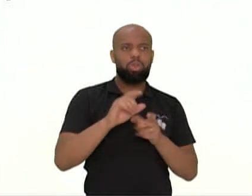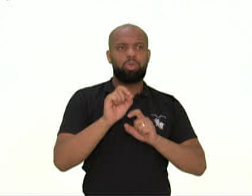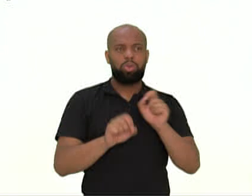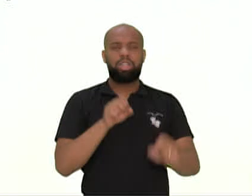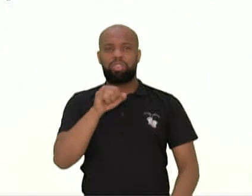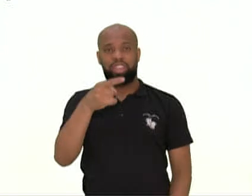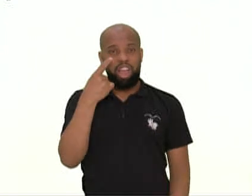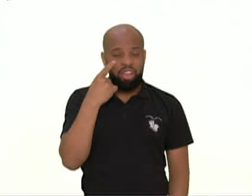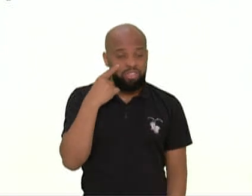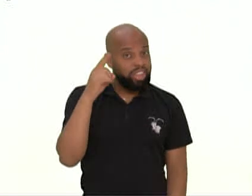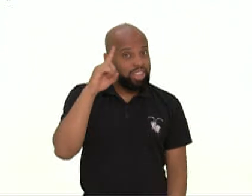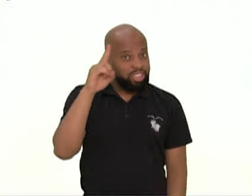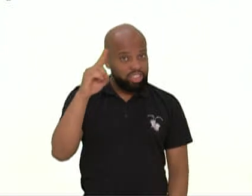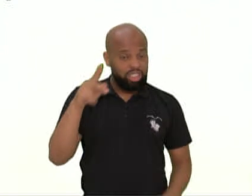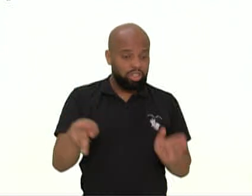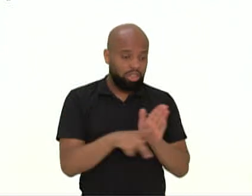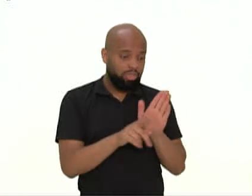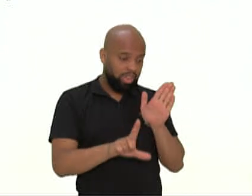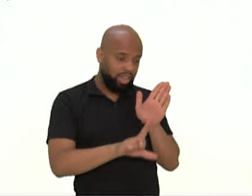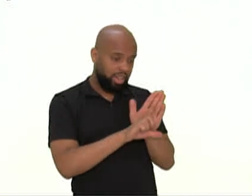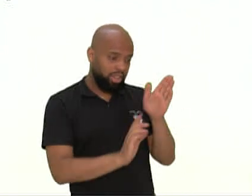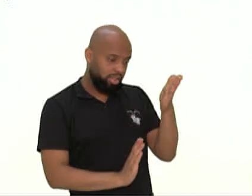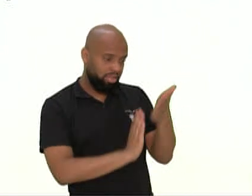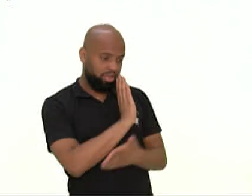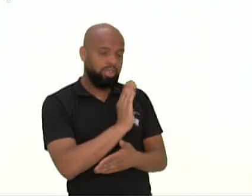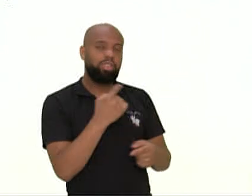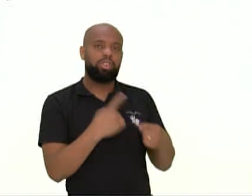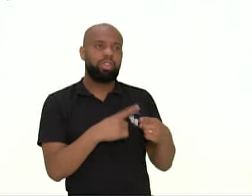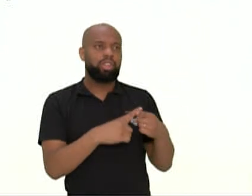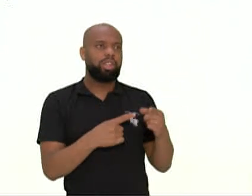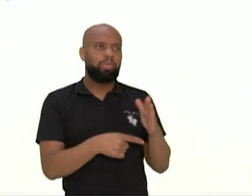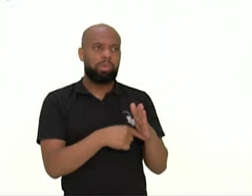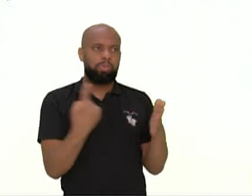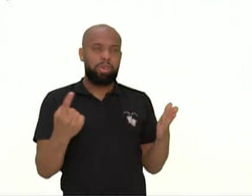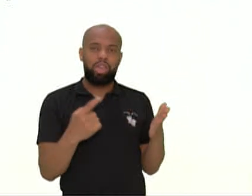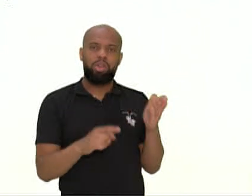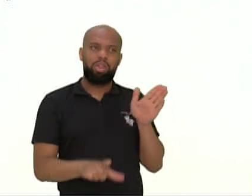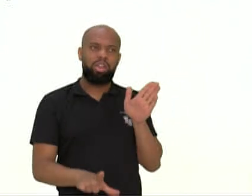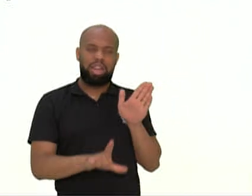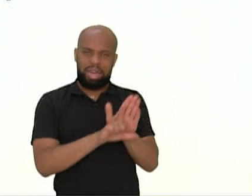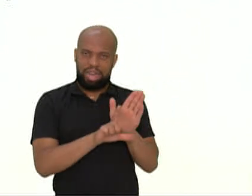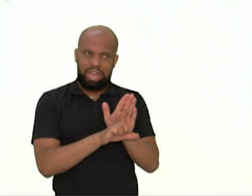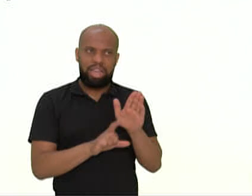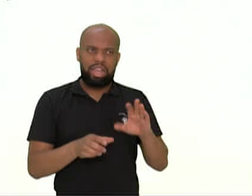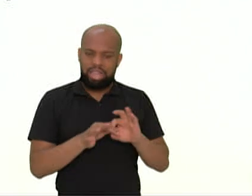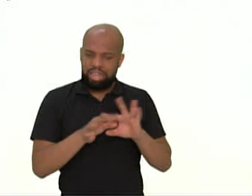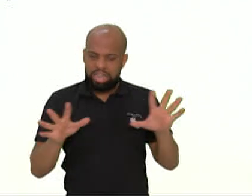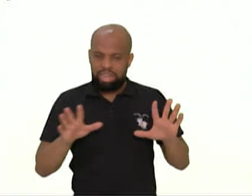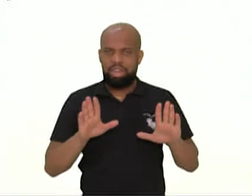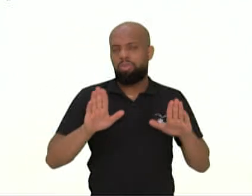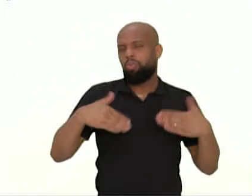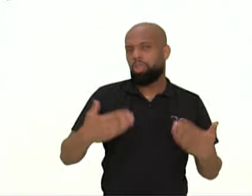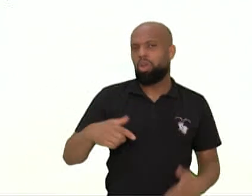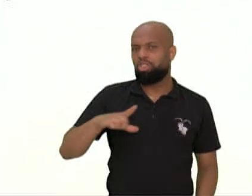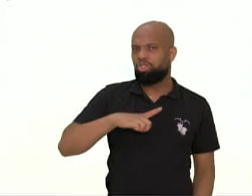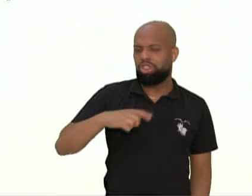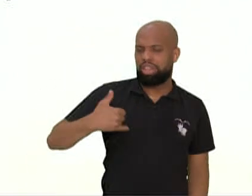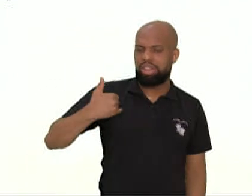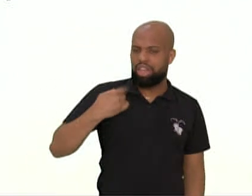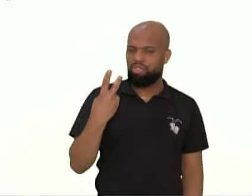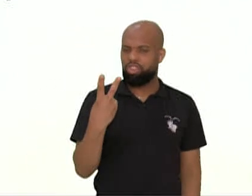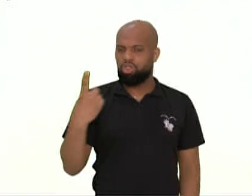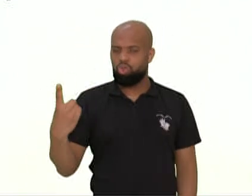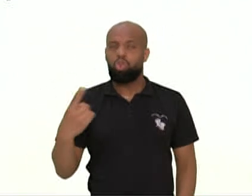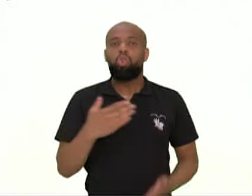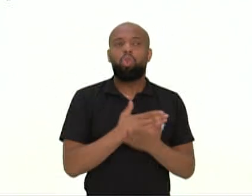você for pegar a data que essa lei foi promulgada, os primeiros a serem libertados por essa lei, quando tivessem 21 anos de idade,